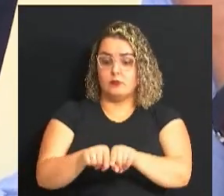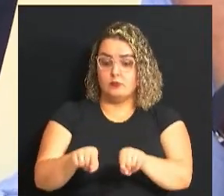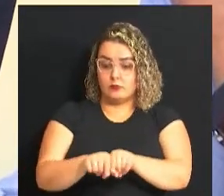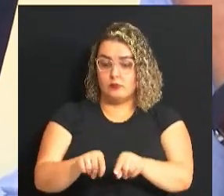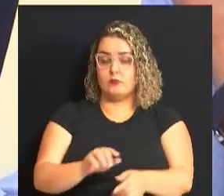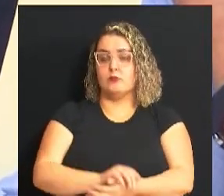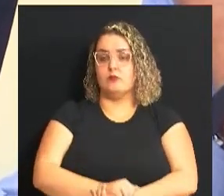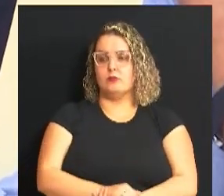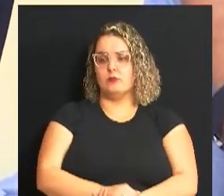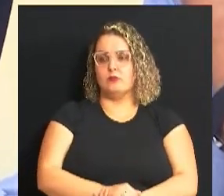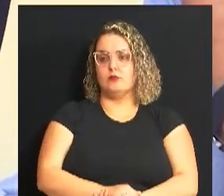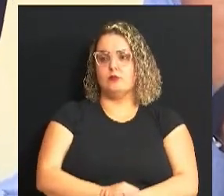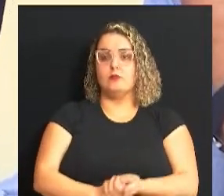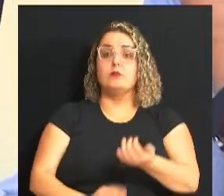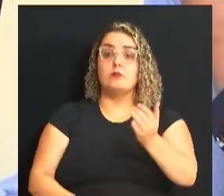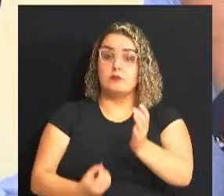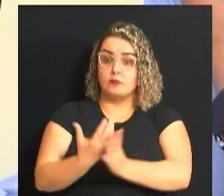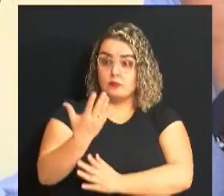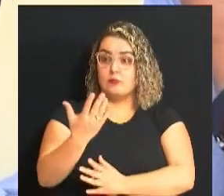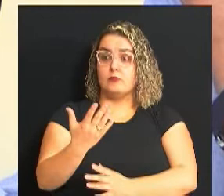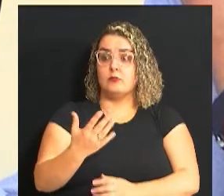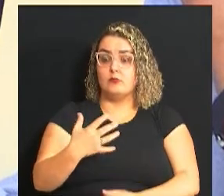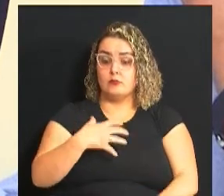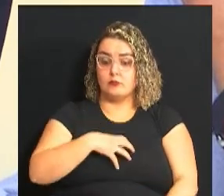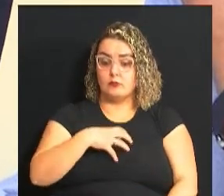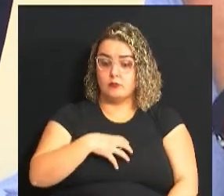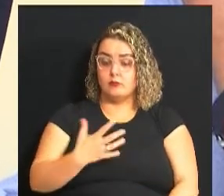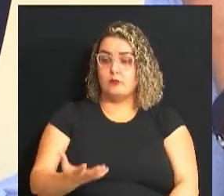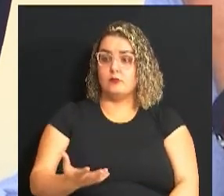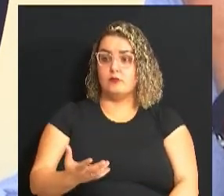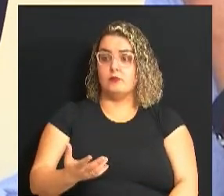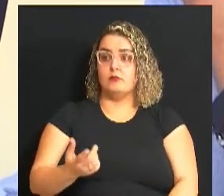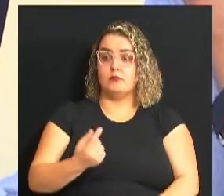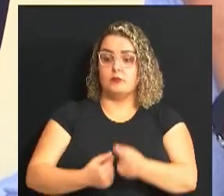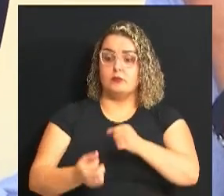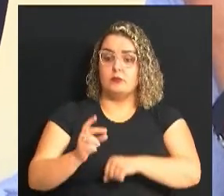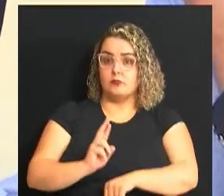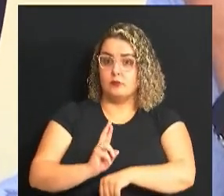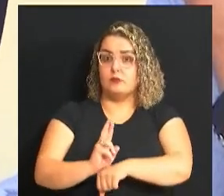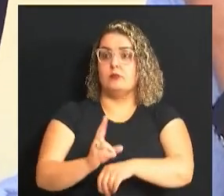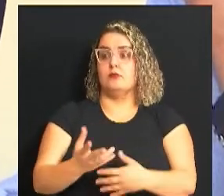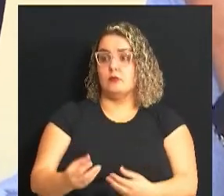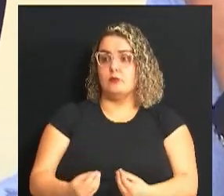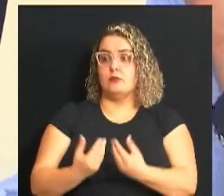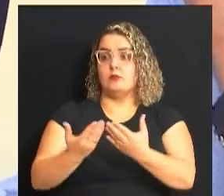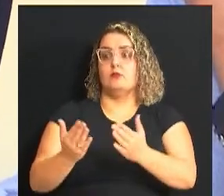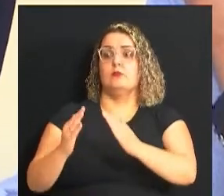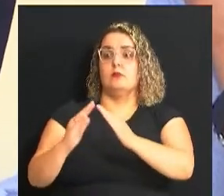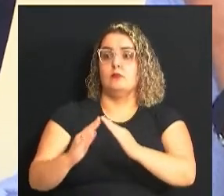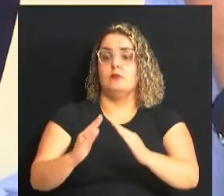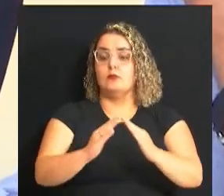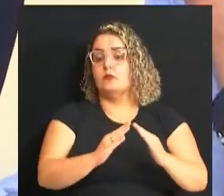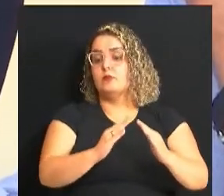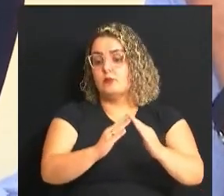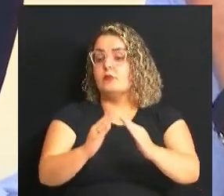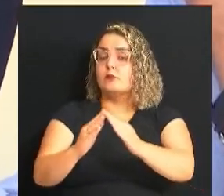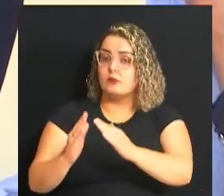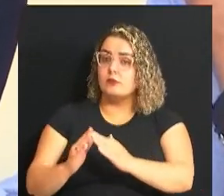também criar condições, né, com esse recurso para oferecer moradias. Quer dizer, isso será